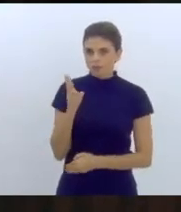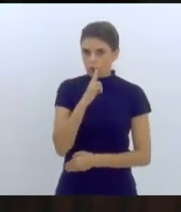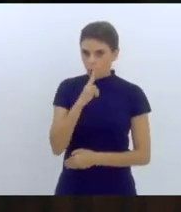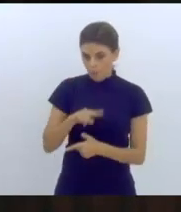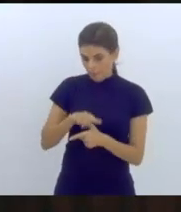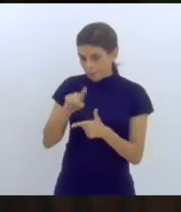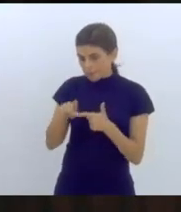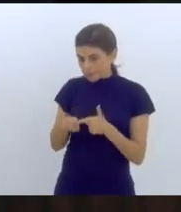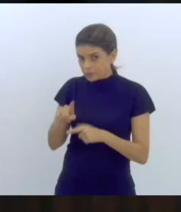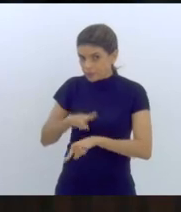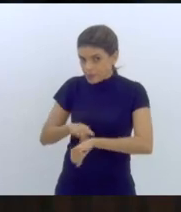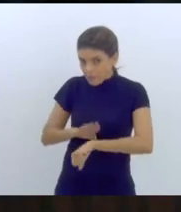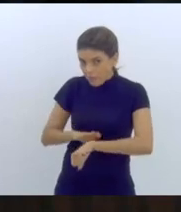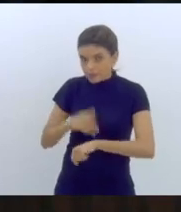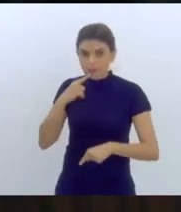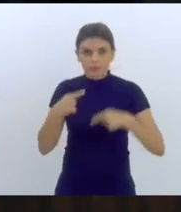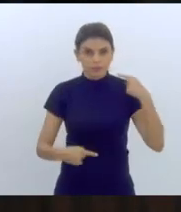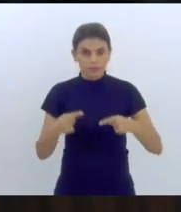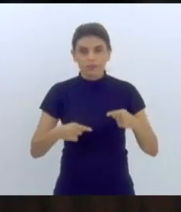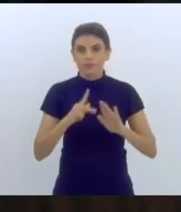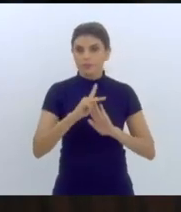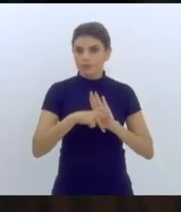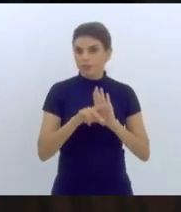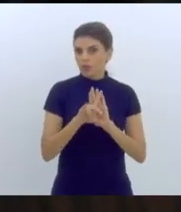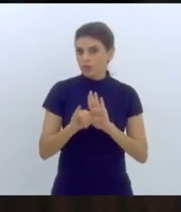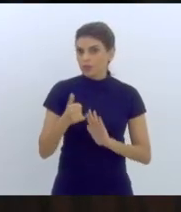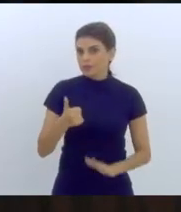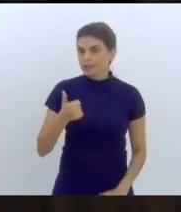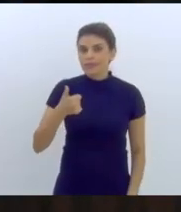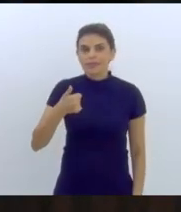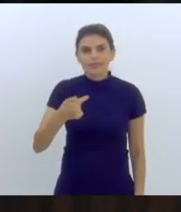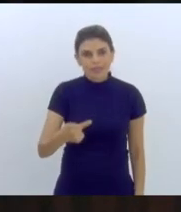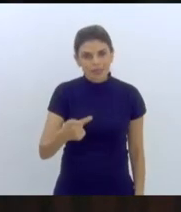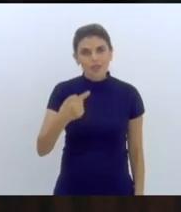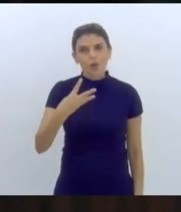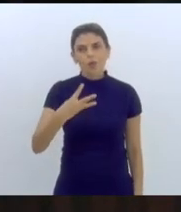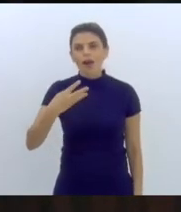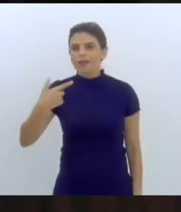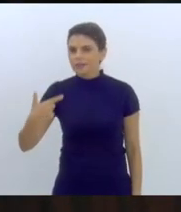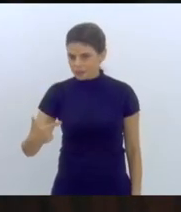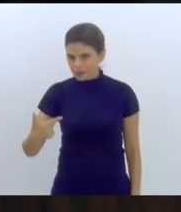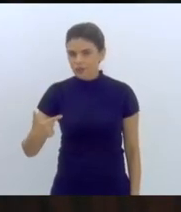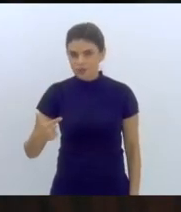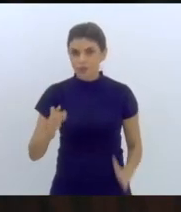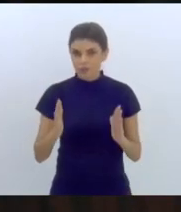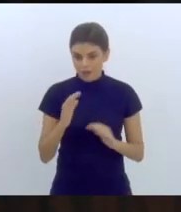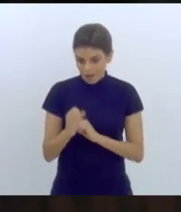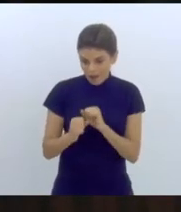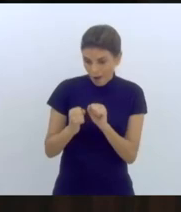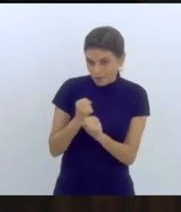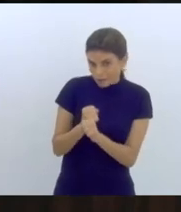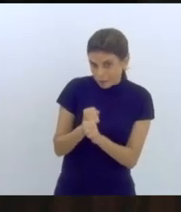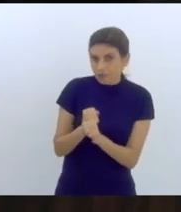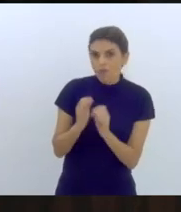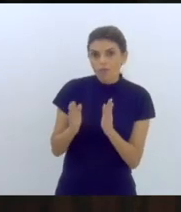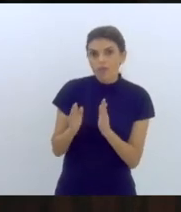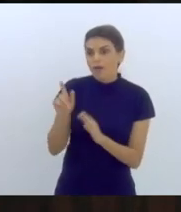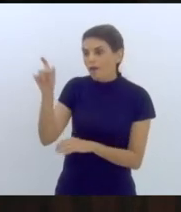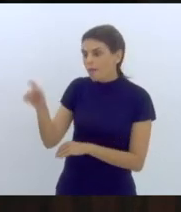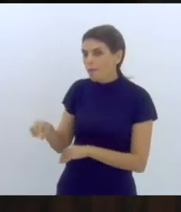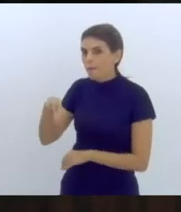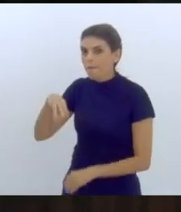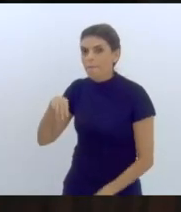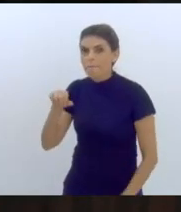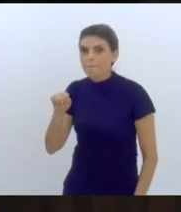discussão, projeto de lei número 1742 de 2019, de autoria do deputado Márcio Canella.